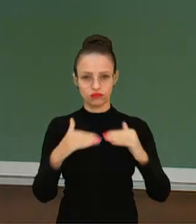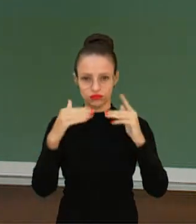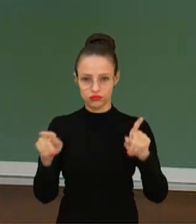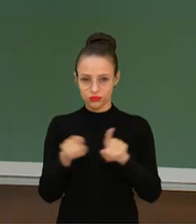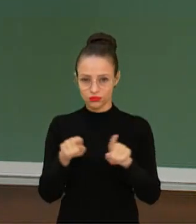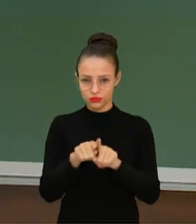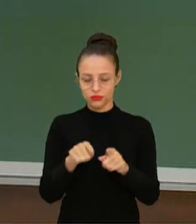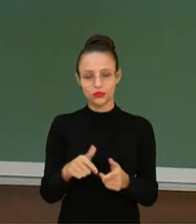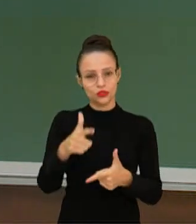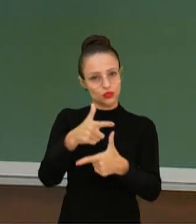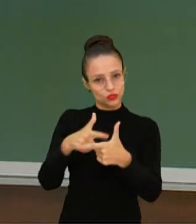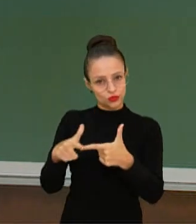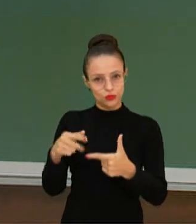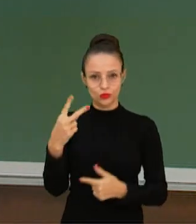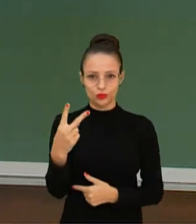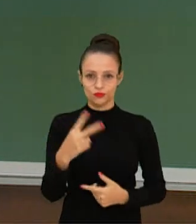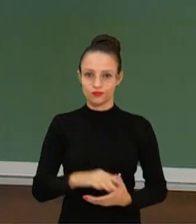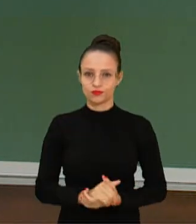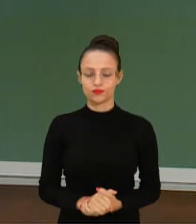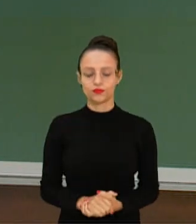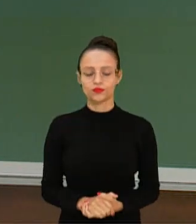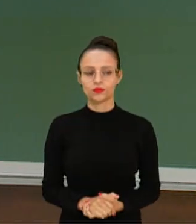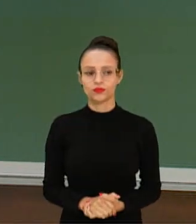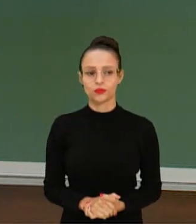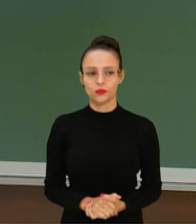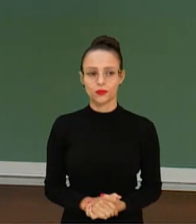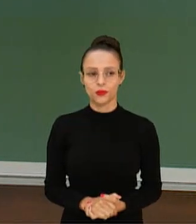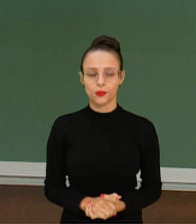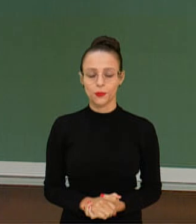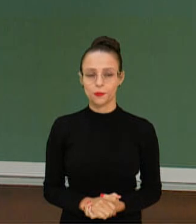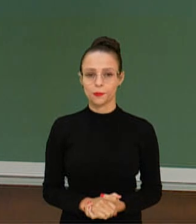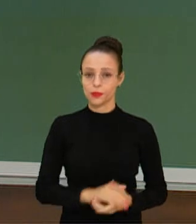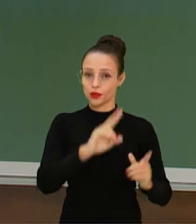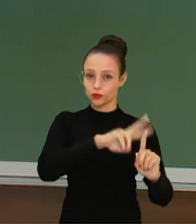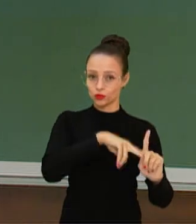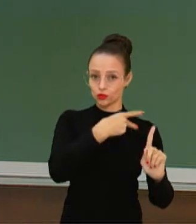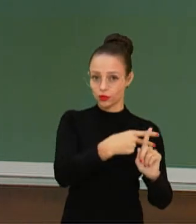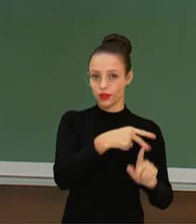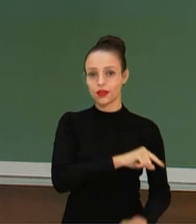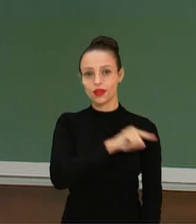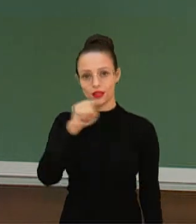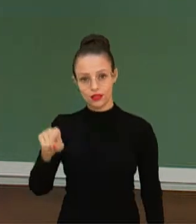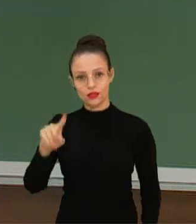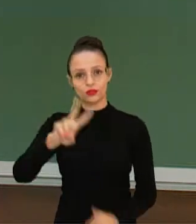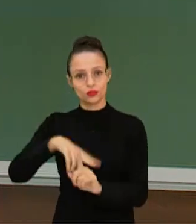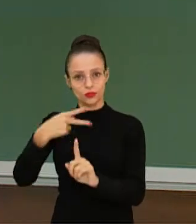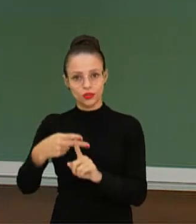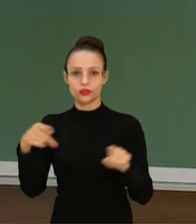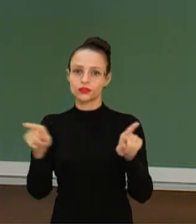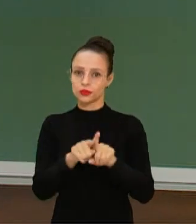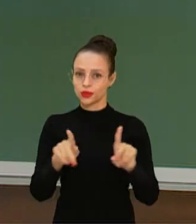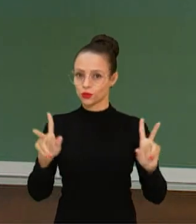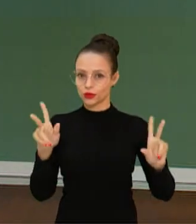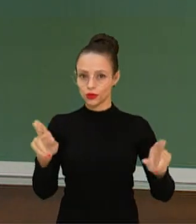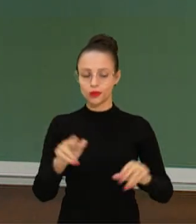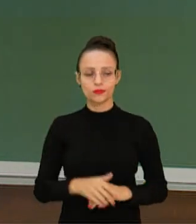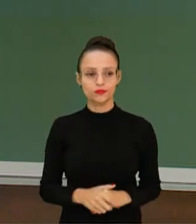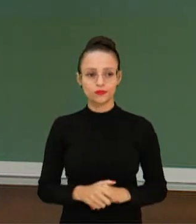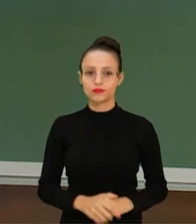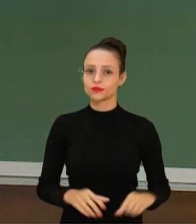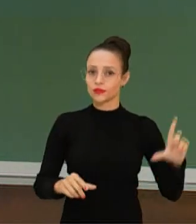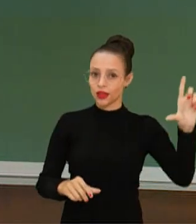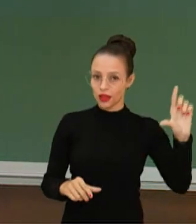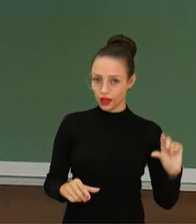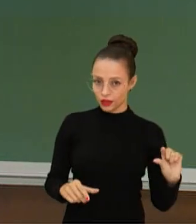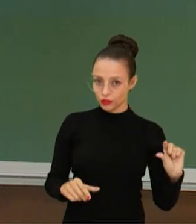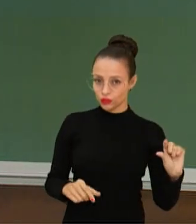ou seja, dividir por 2. Ou seja, duplicando uma delas, a outra também será duplicada. Reduzindo